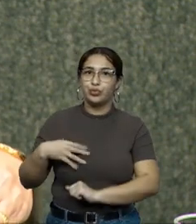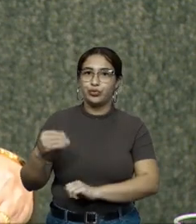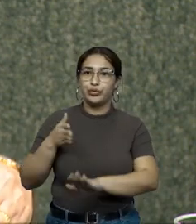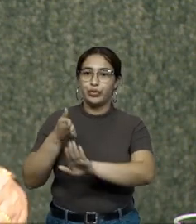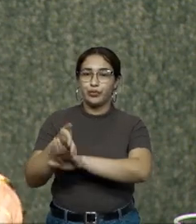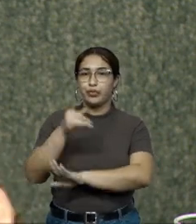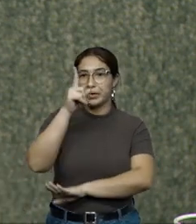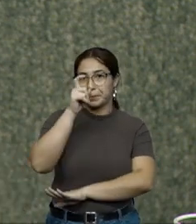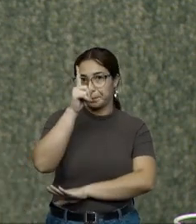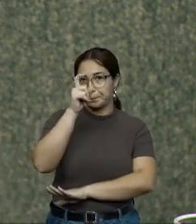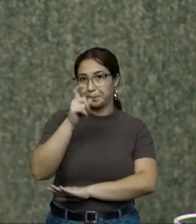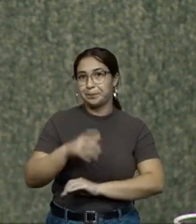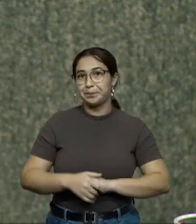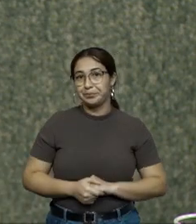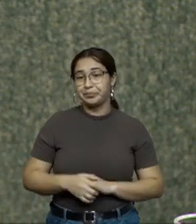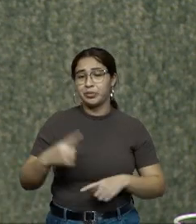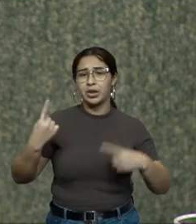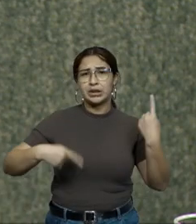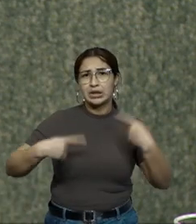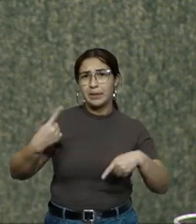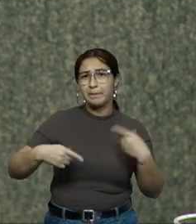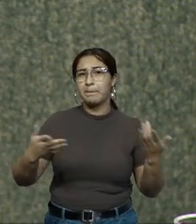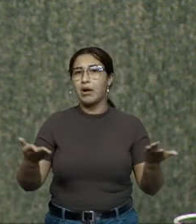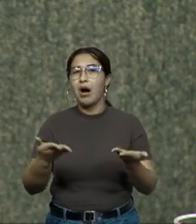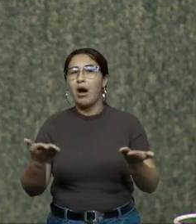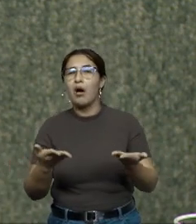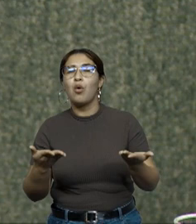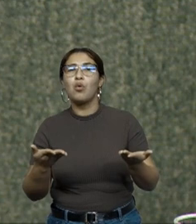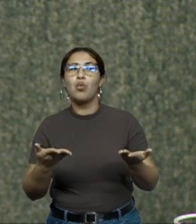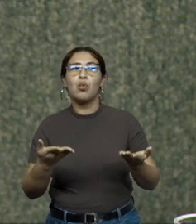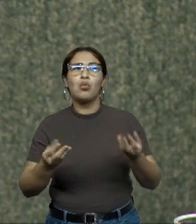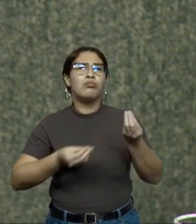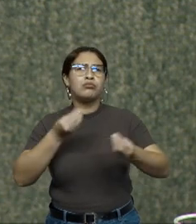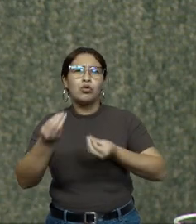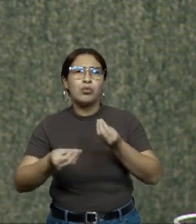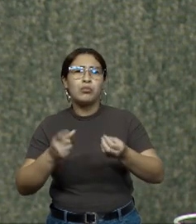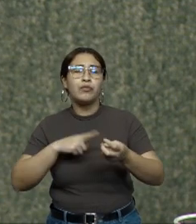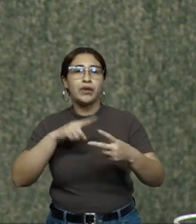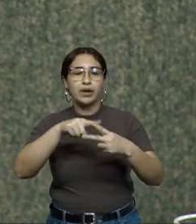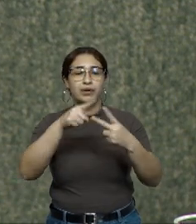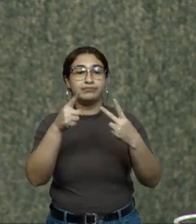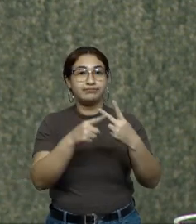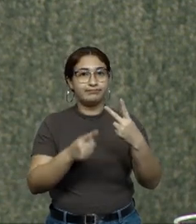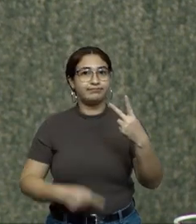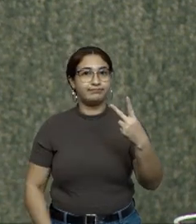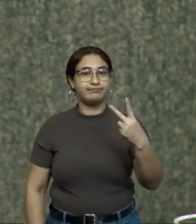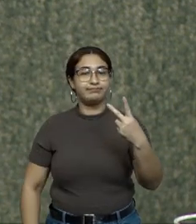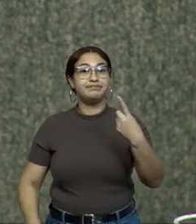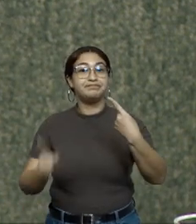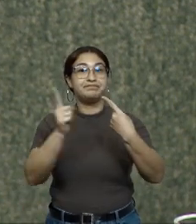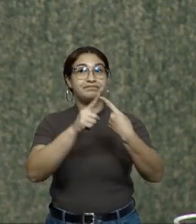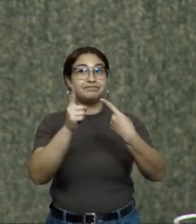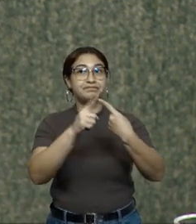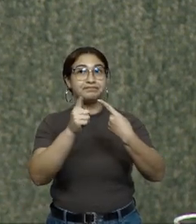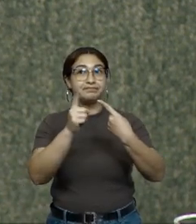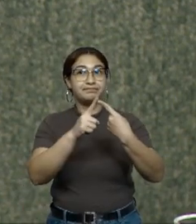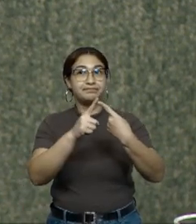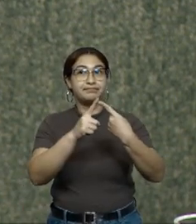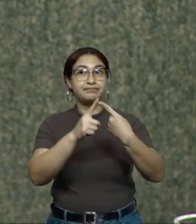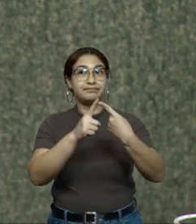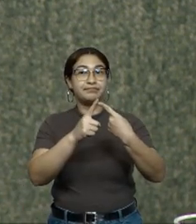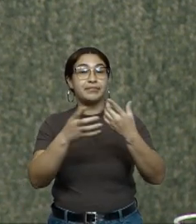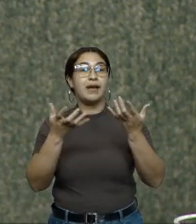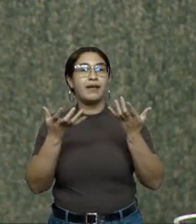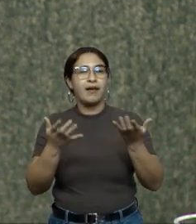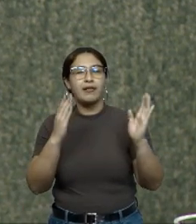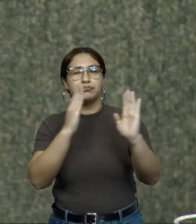Oi e o debate que nós vamos fazer hoje aqui ele tem duas vertentes primeiro nós queremos